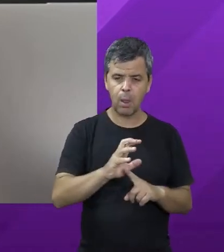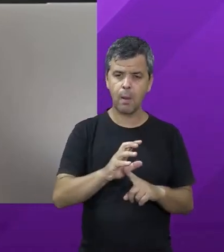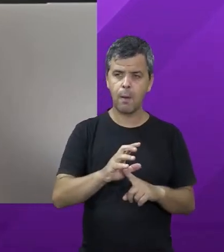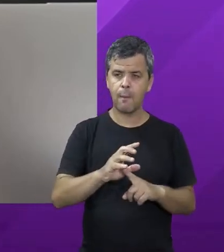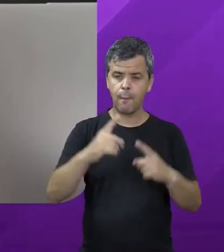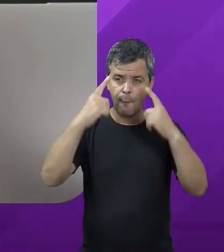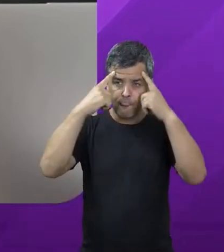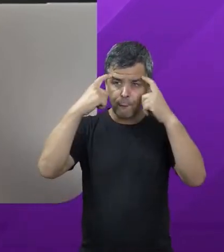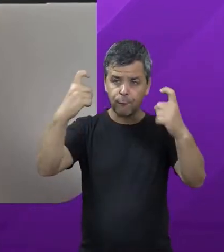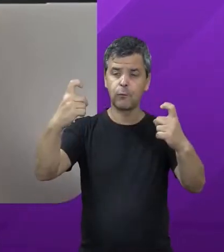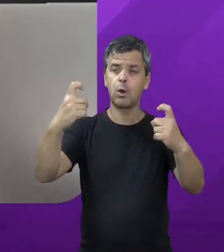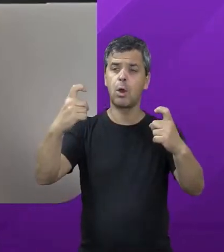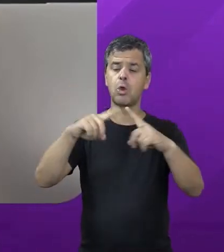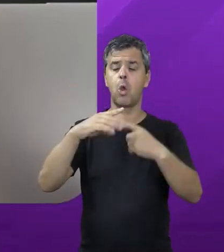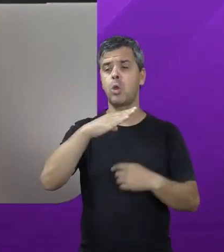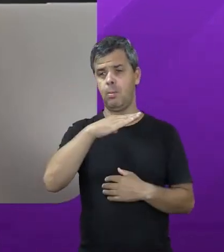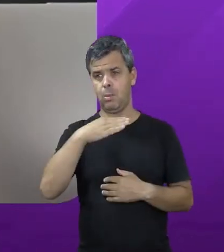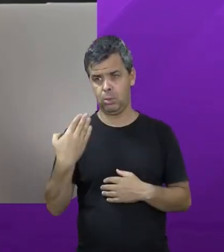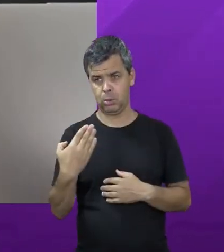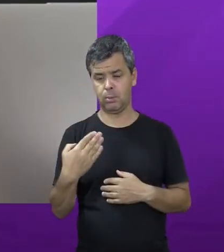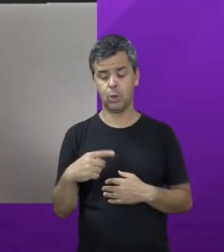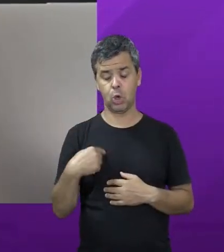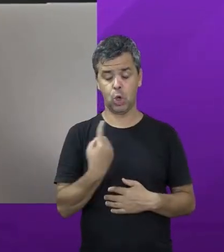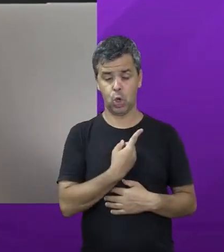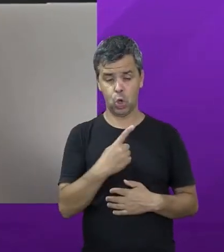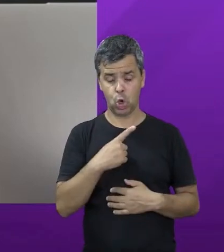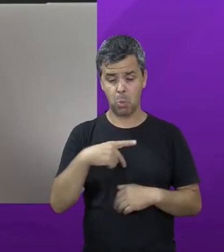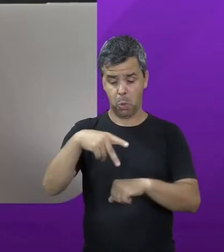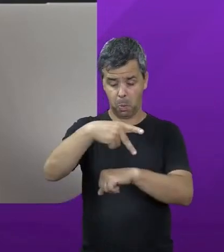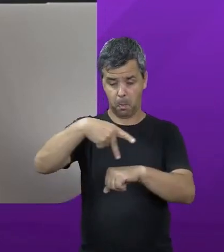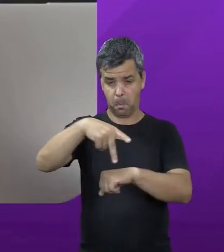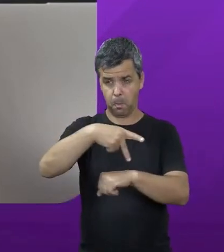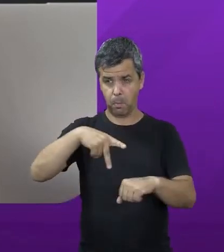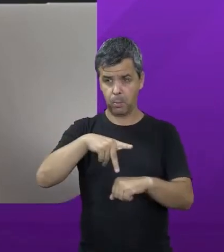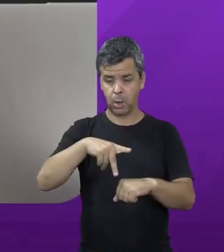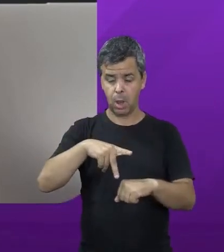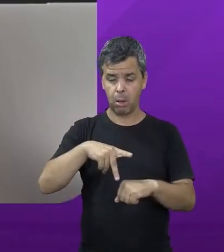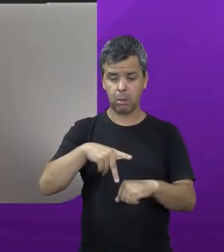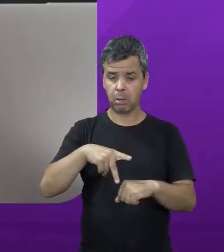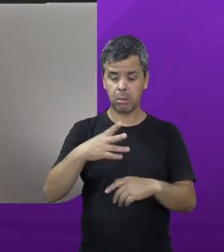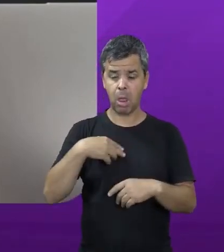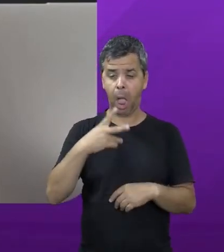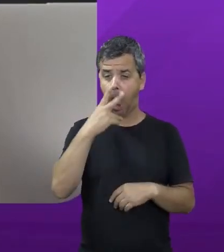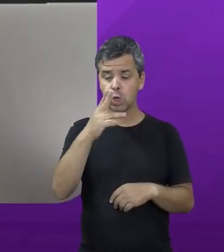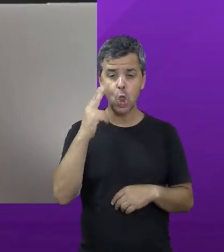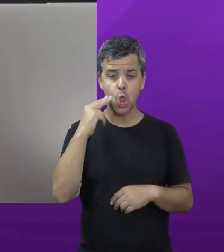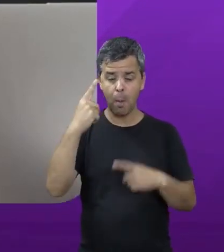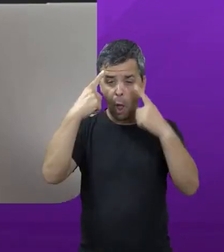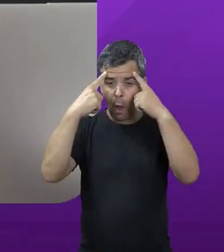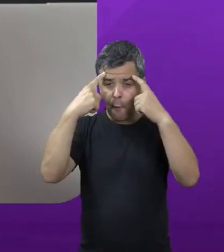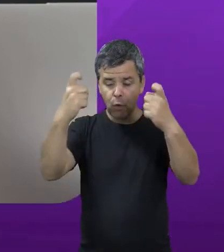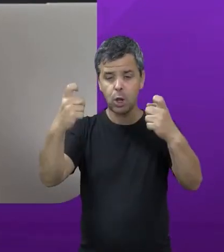de violência ou de morte. Ou seja, nós temos um país que naturaliza a violência contra a mulher, e